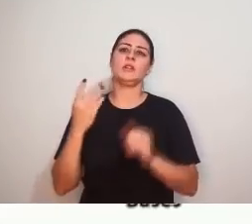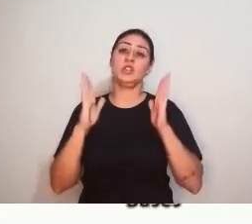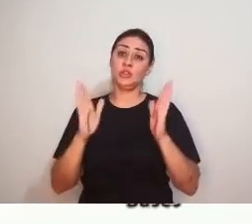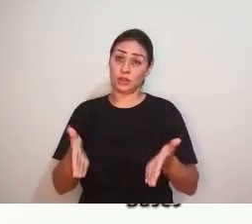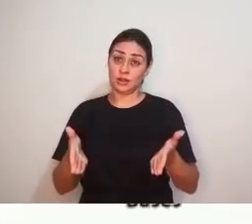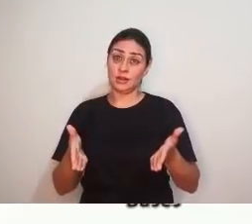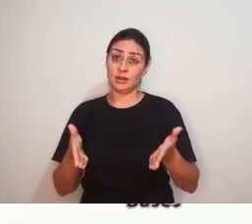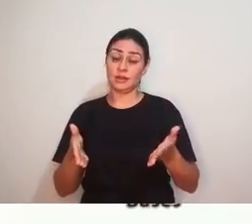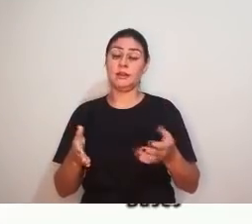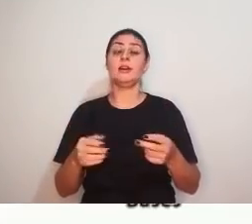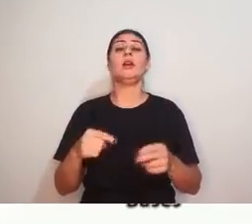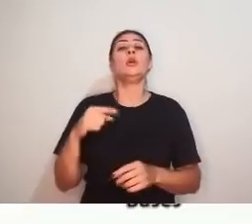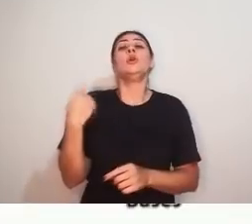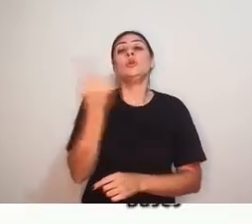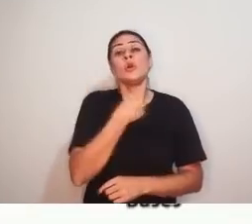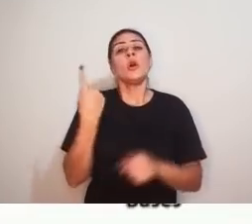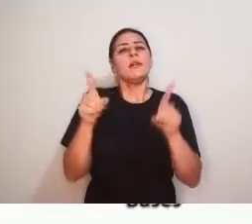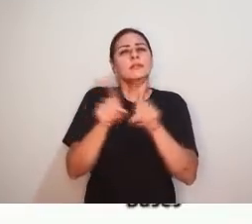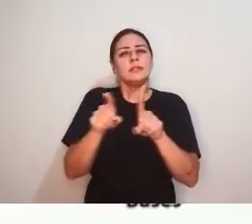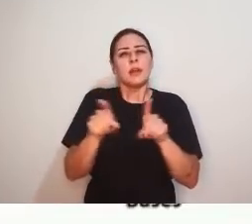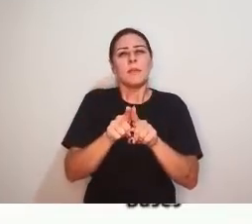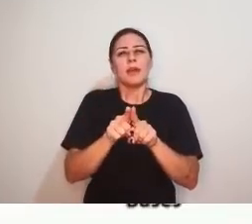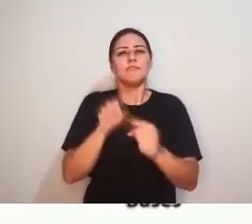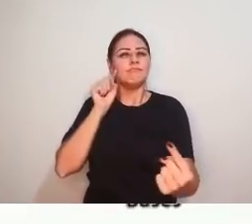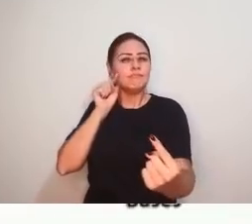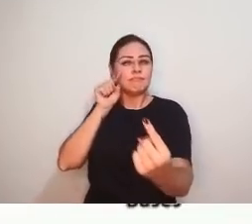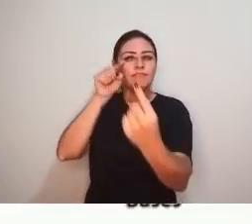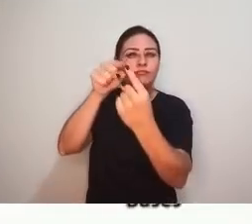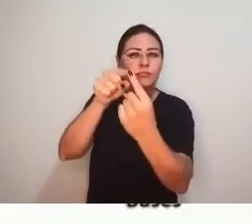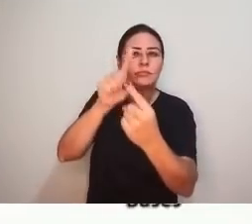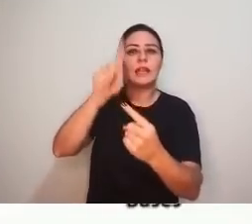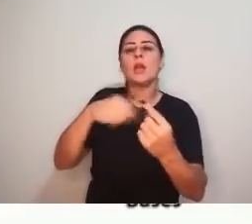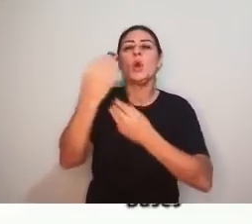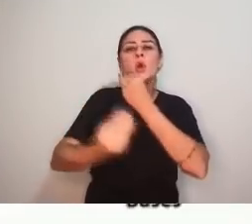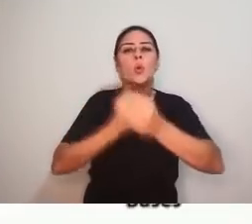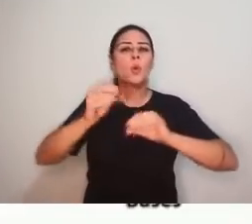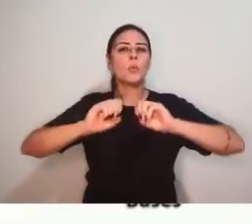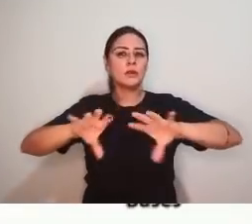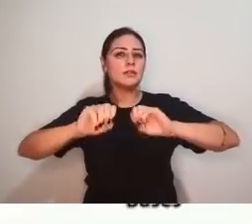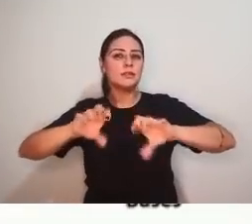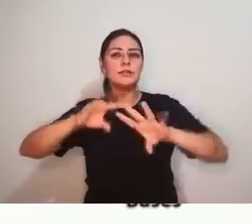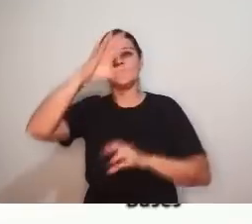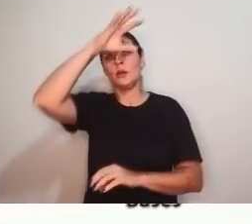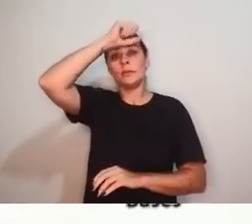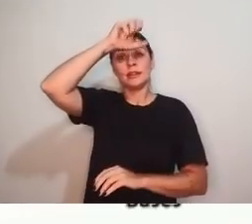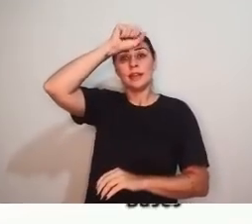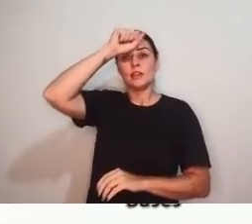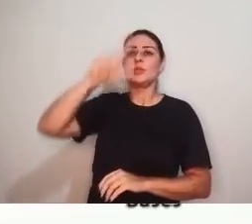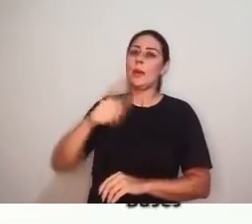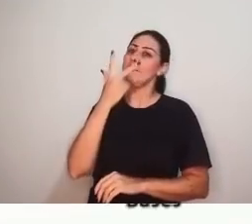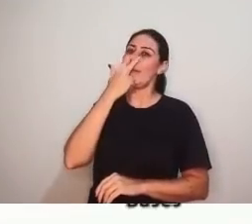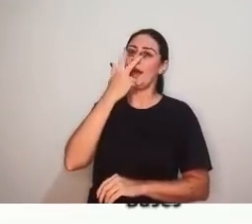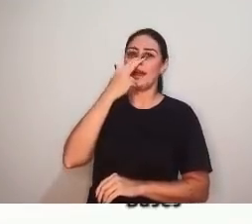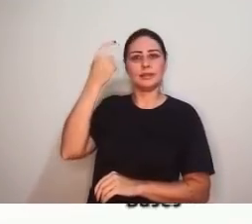buscamos, estamos indo em direção a um modus operandi de ensino-aprendizagem que